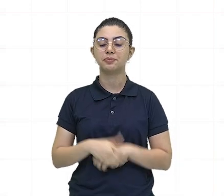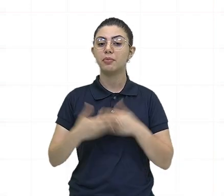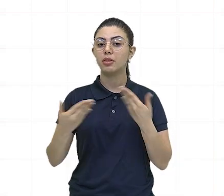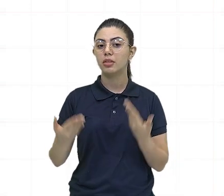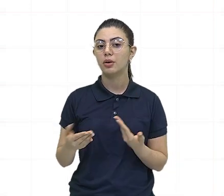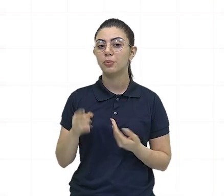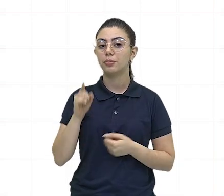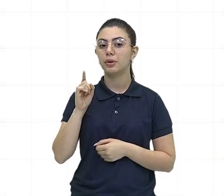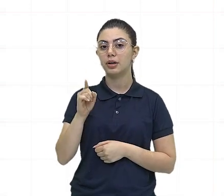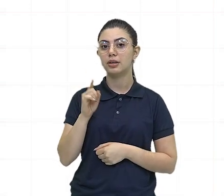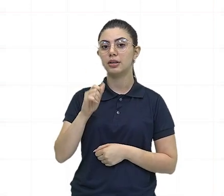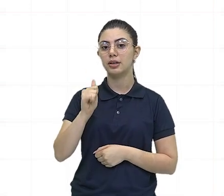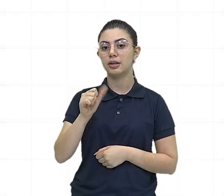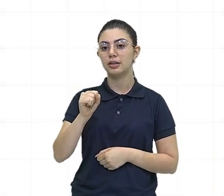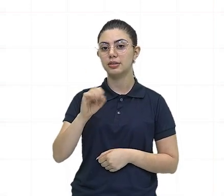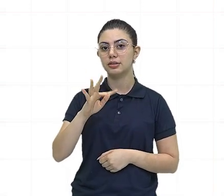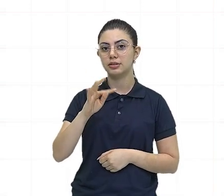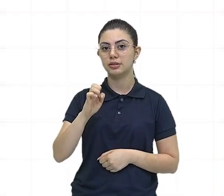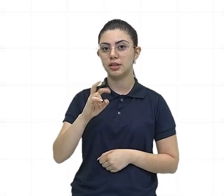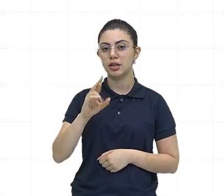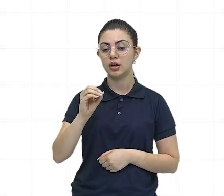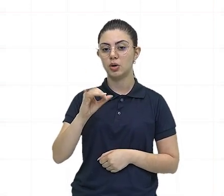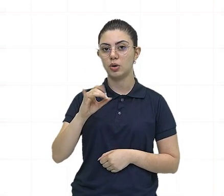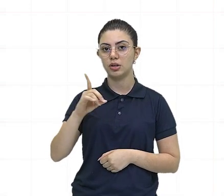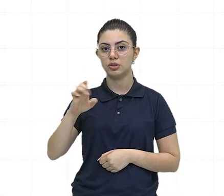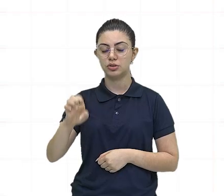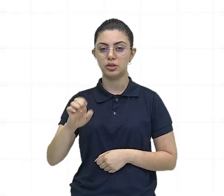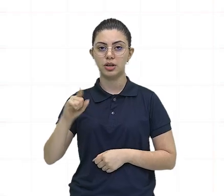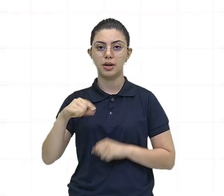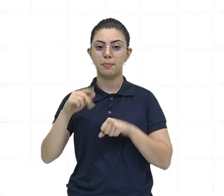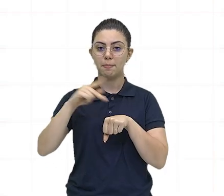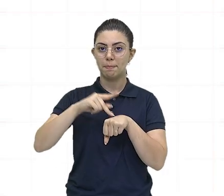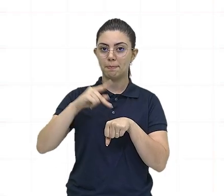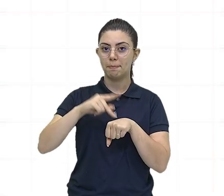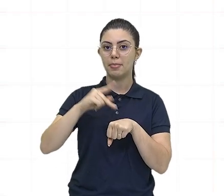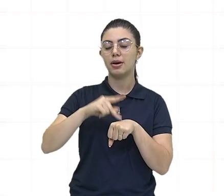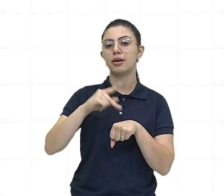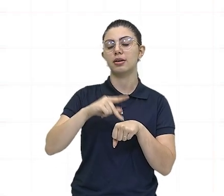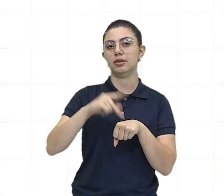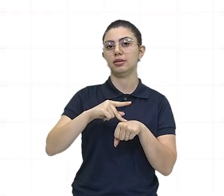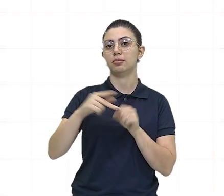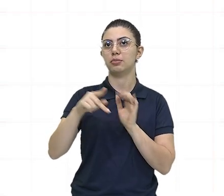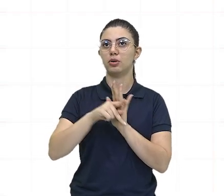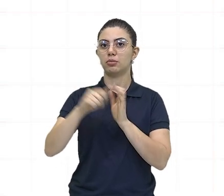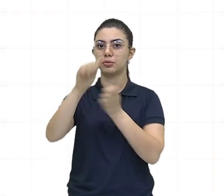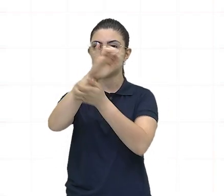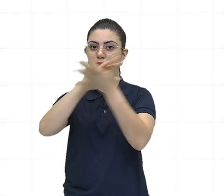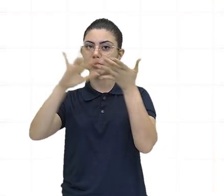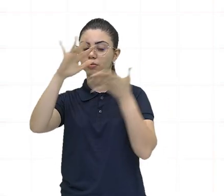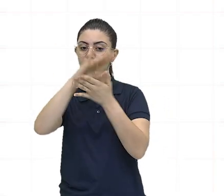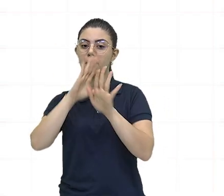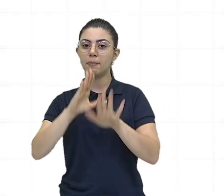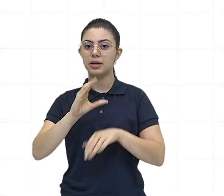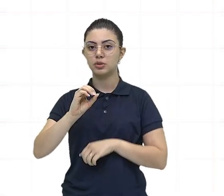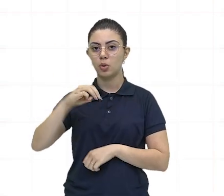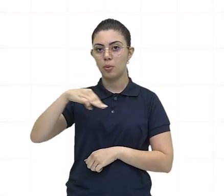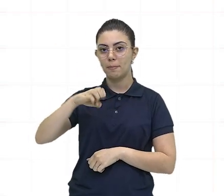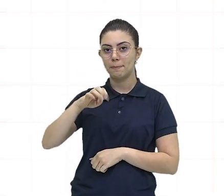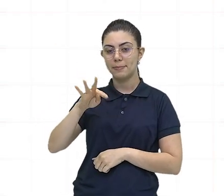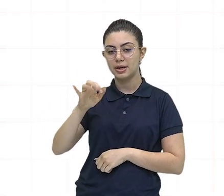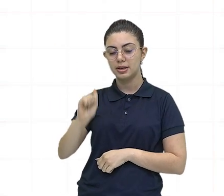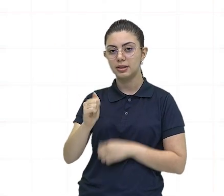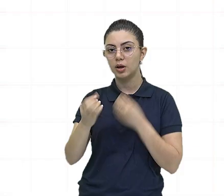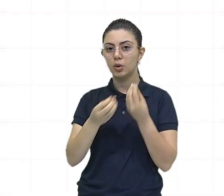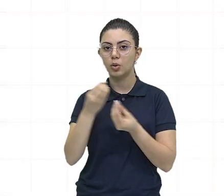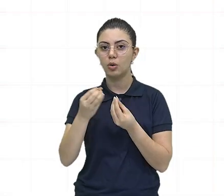asteroides, eles são conhecidos como rochas espaciais. Já os cometas são aqueles visitantes gelados que possuem uma